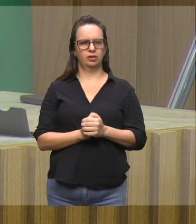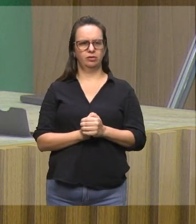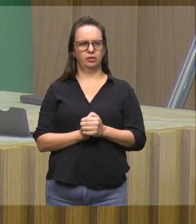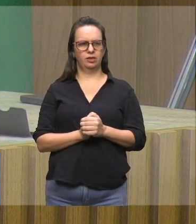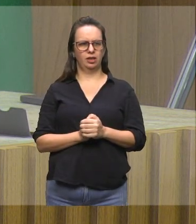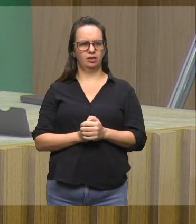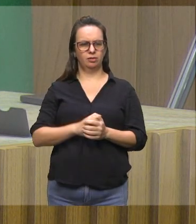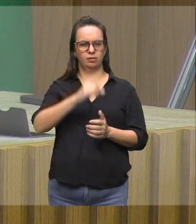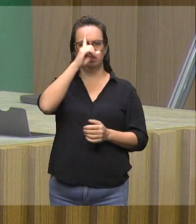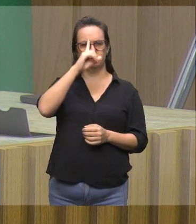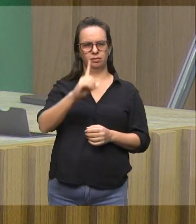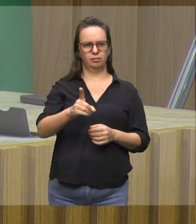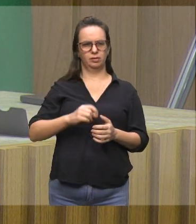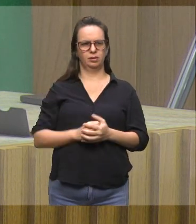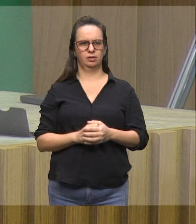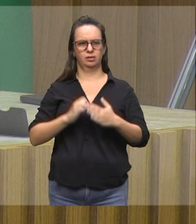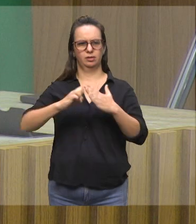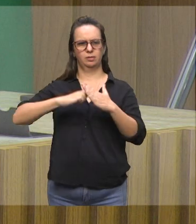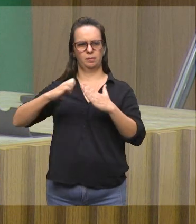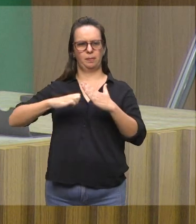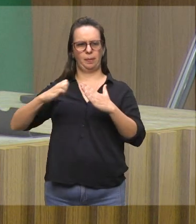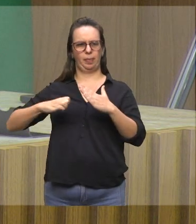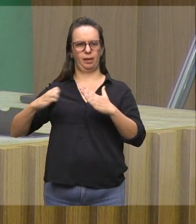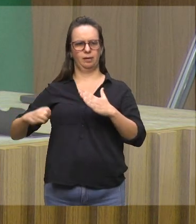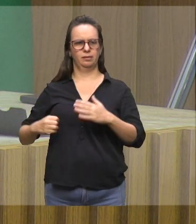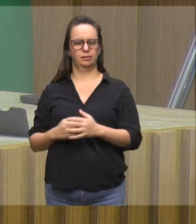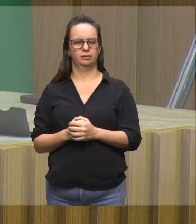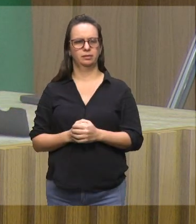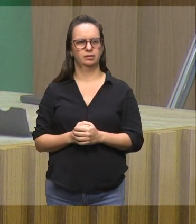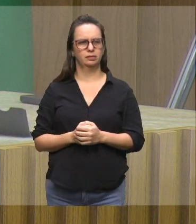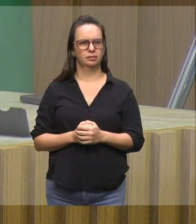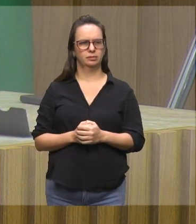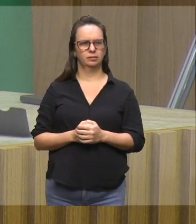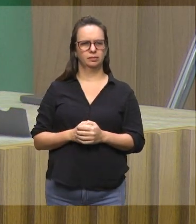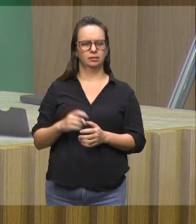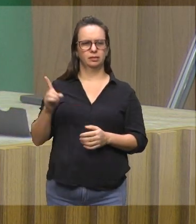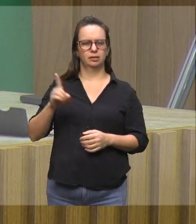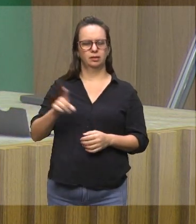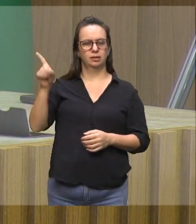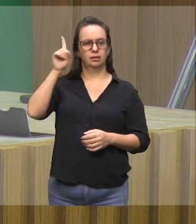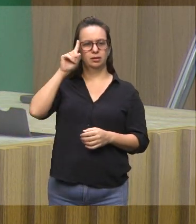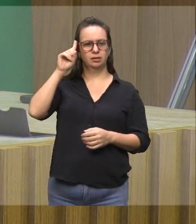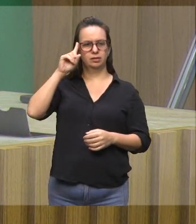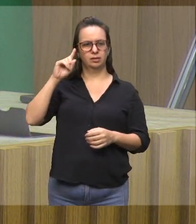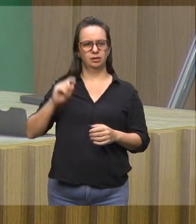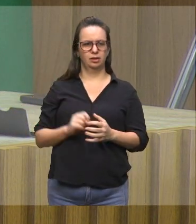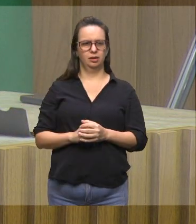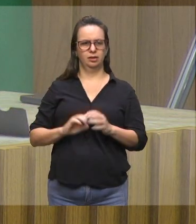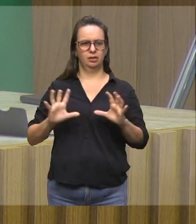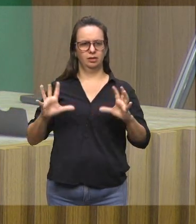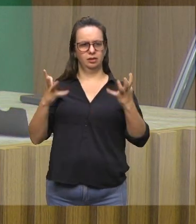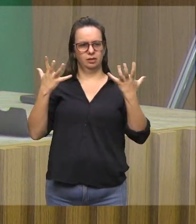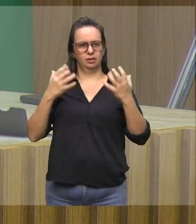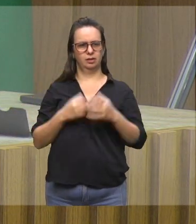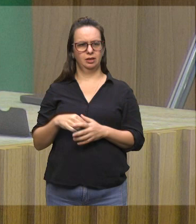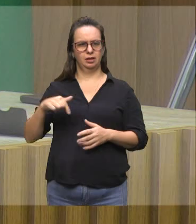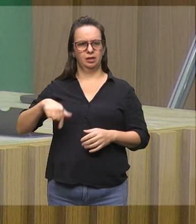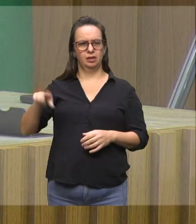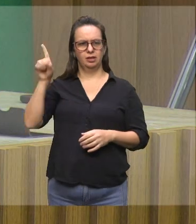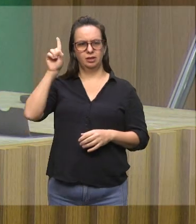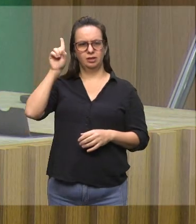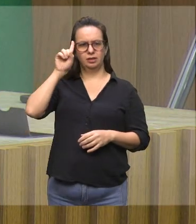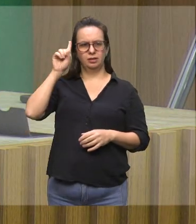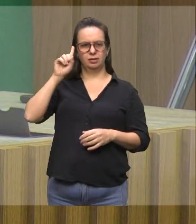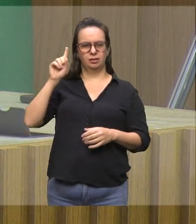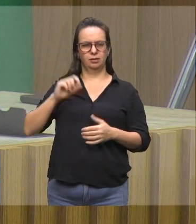destinar nas emendas, suas respectivas emendas impositivas. Então, é um dia de comemoração, não é? Hoje, nesse primeiro turno